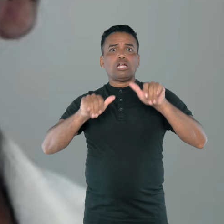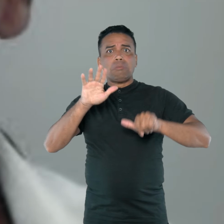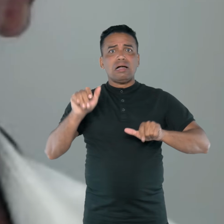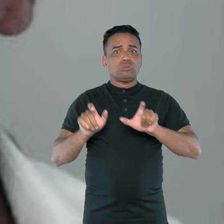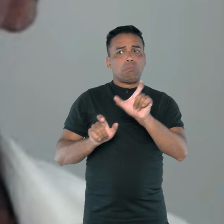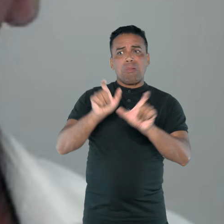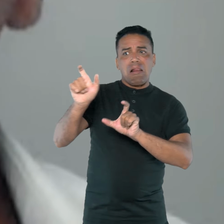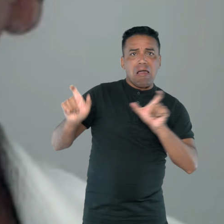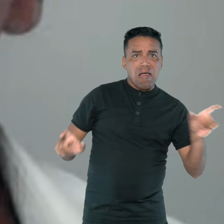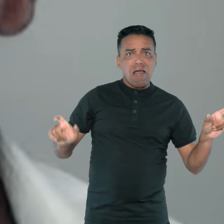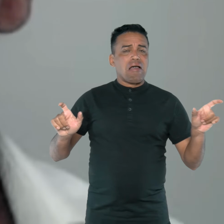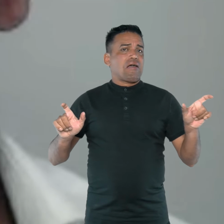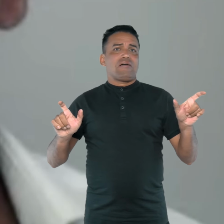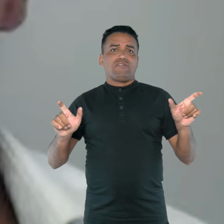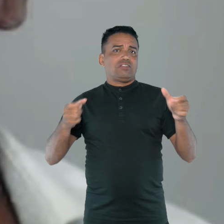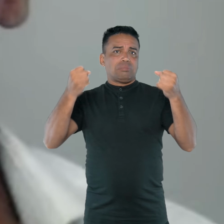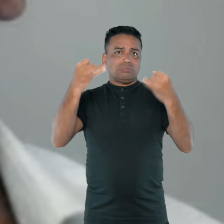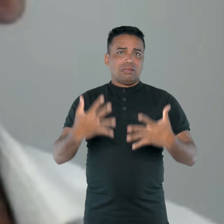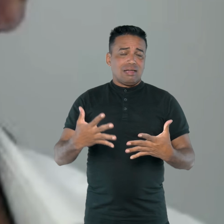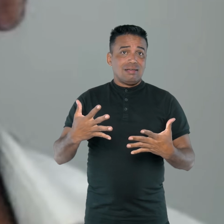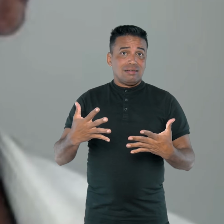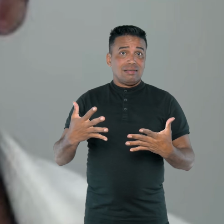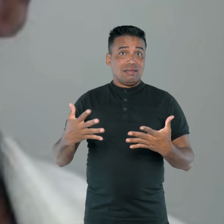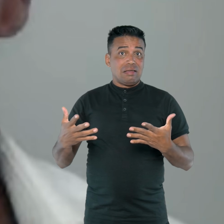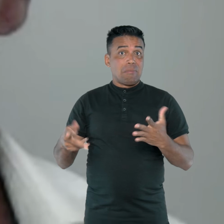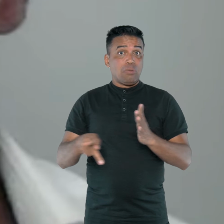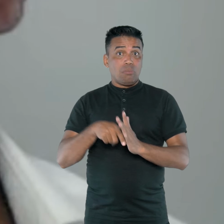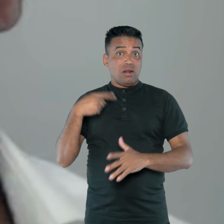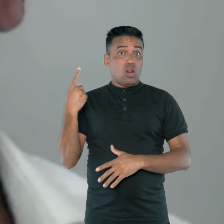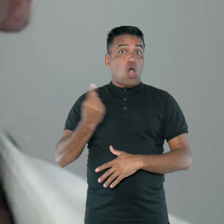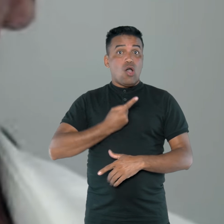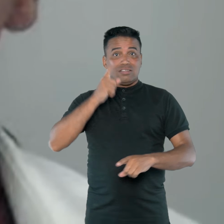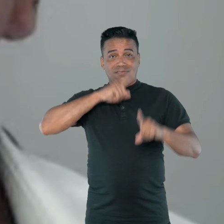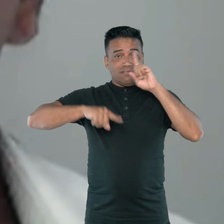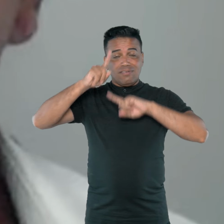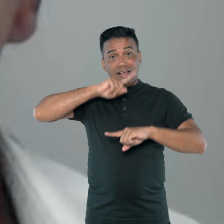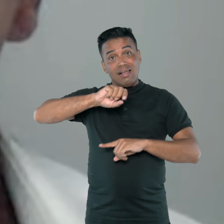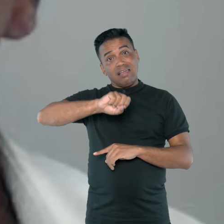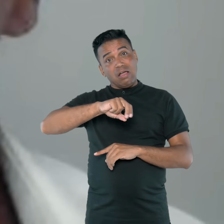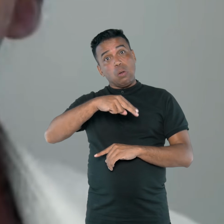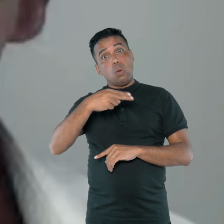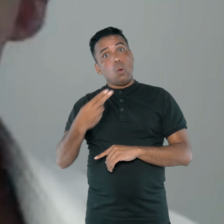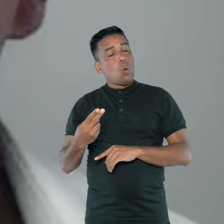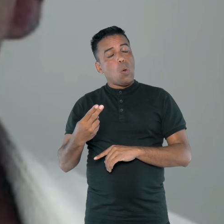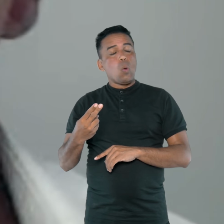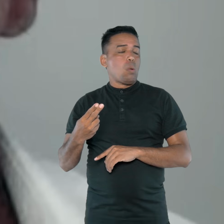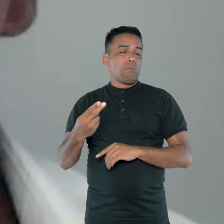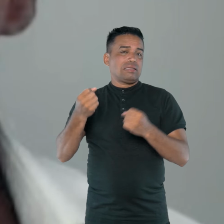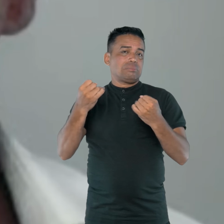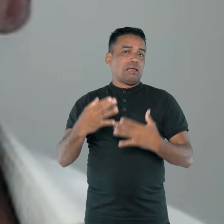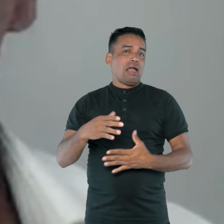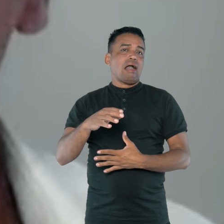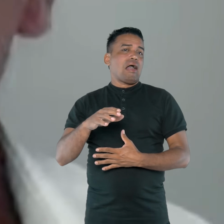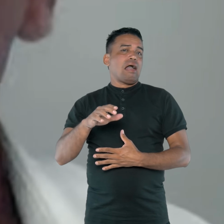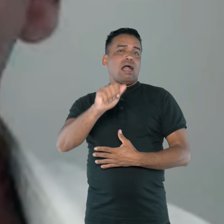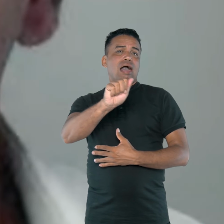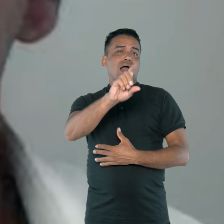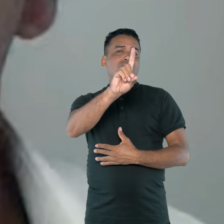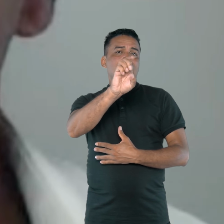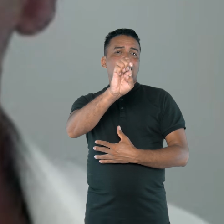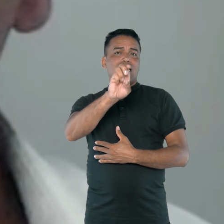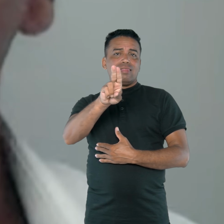de palavras de efeito, nossa própria insuficiência ou epígrafes de adeus. É só para